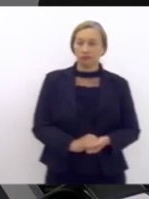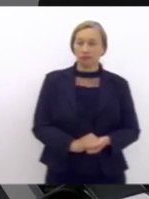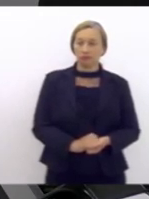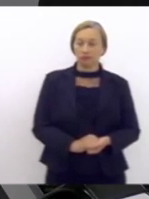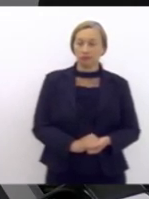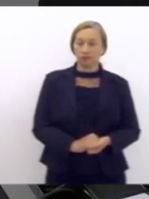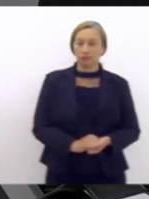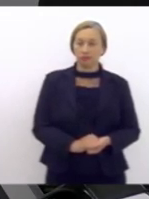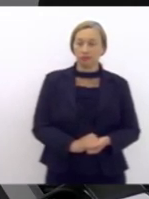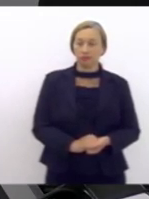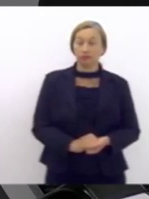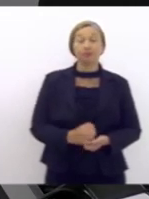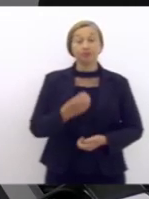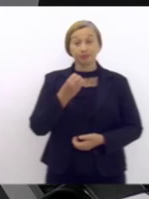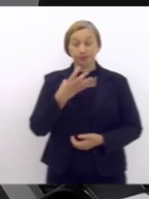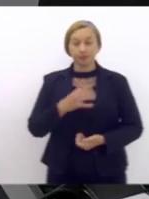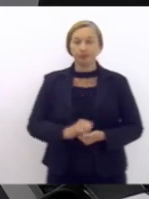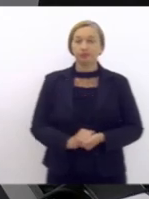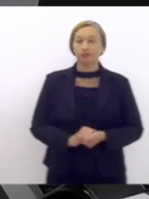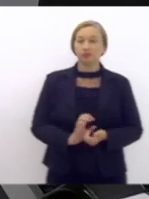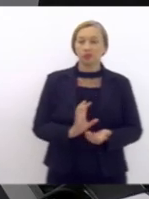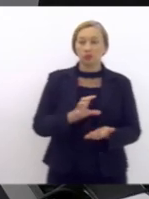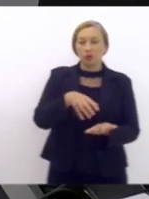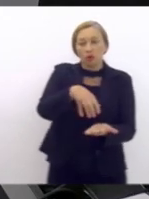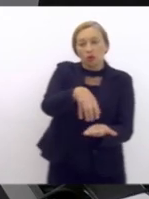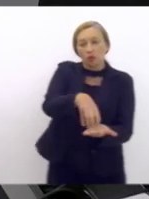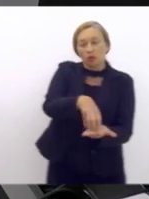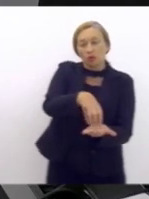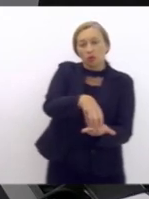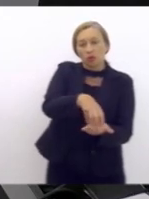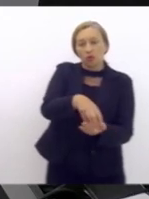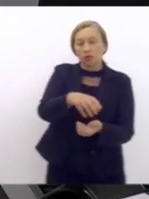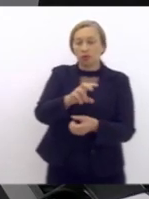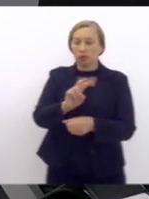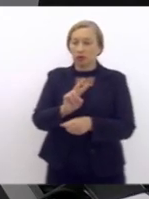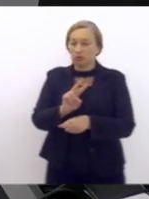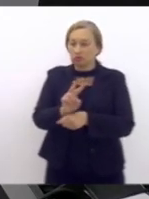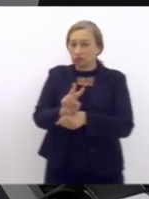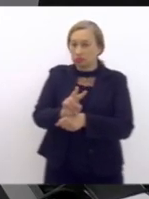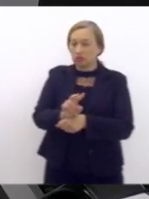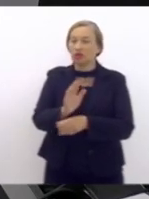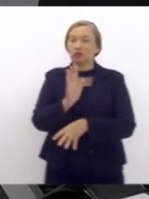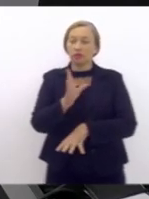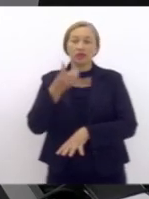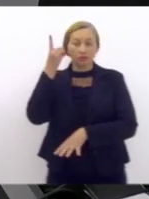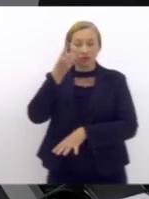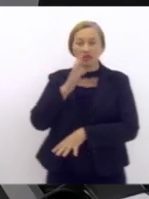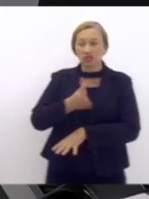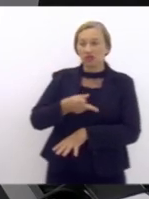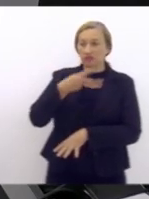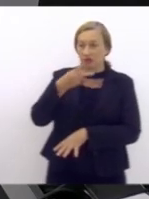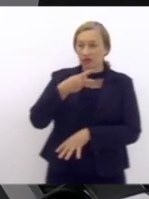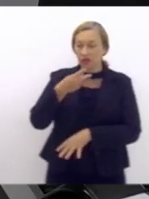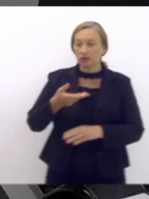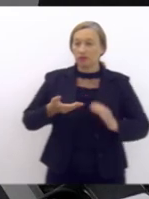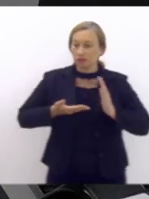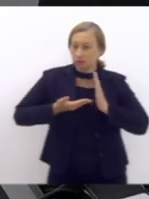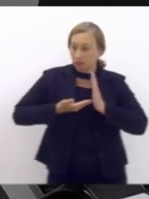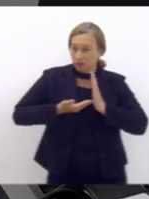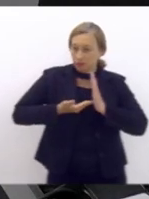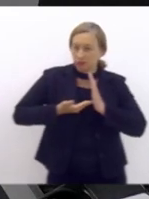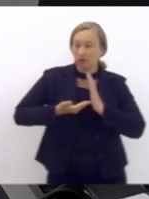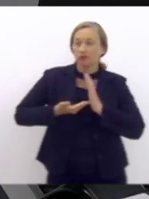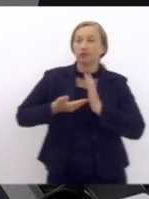Agora sim. Bom, o observatório, como a deputada já adiantou, ele é da Câmara dos Deputados, né, a Câmara